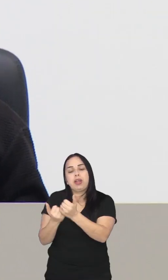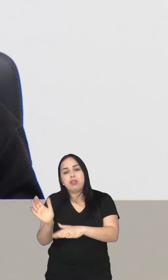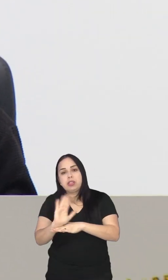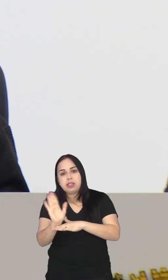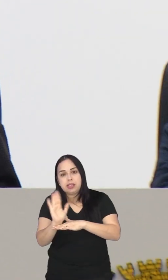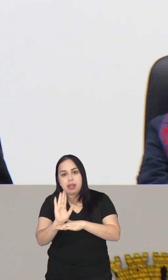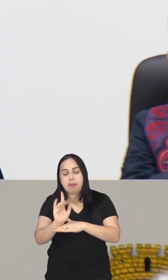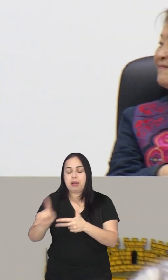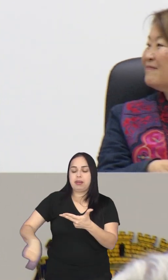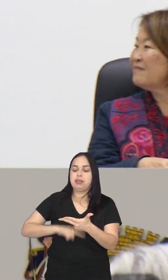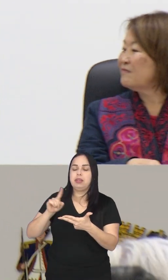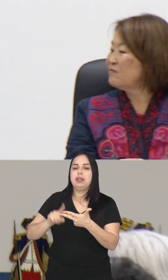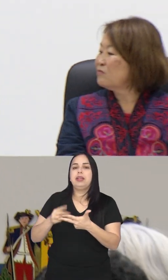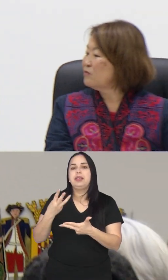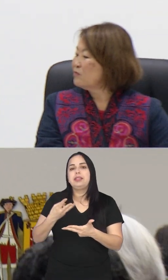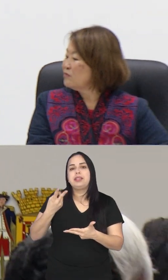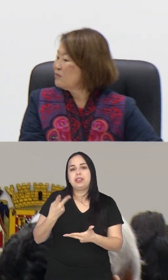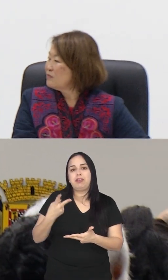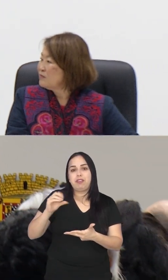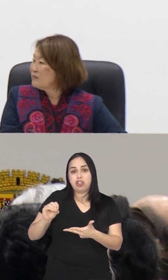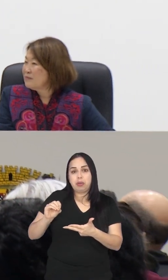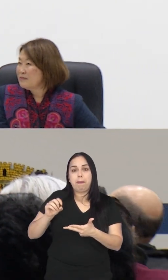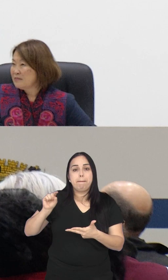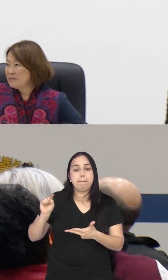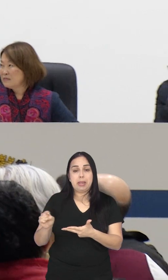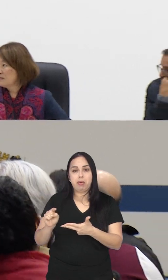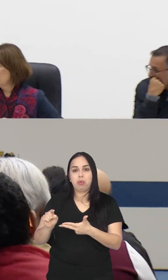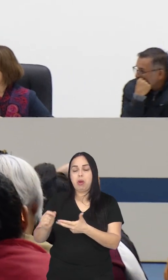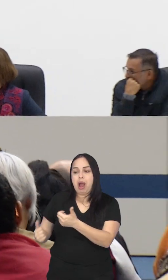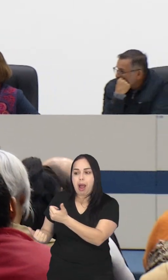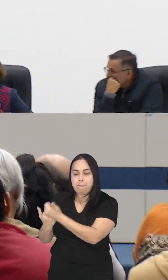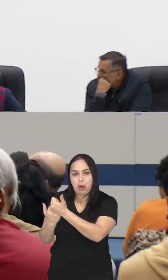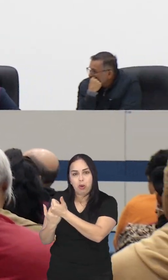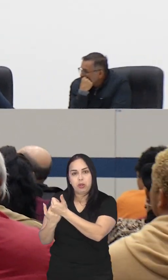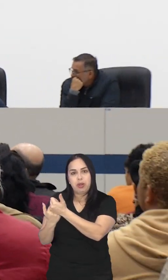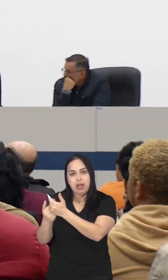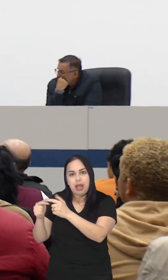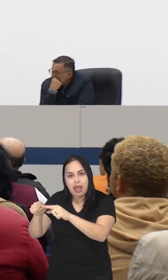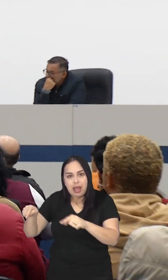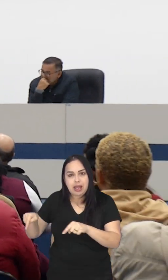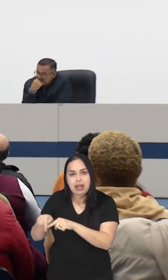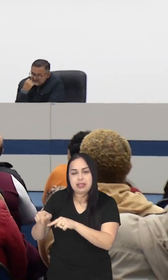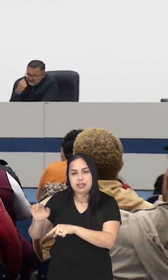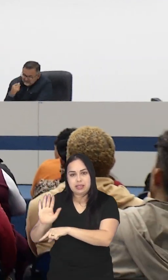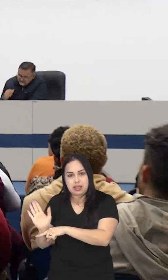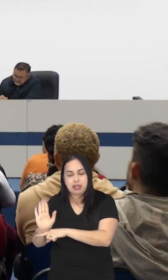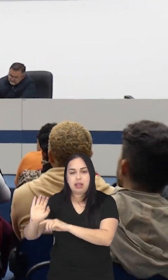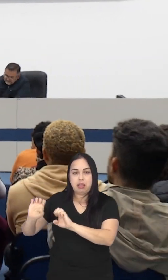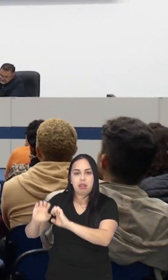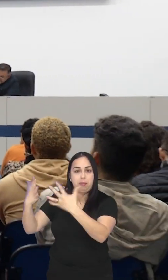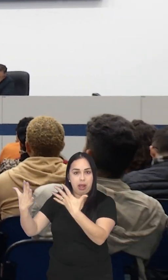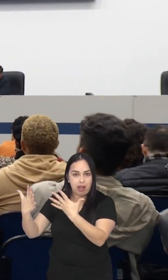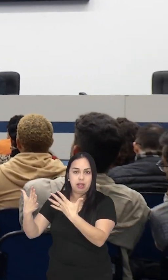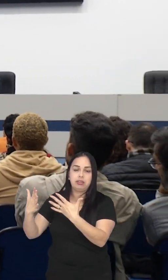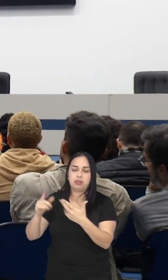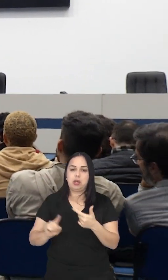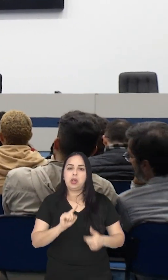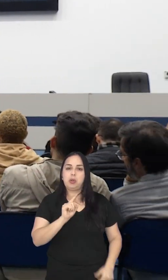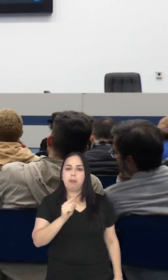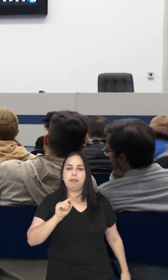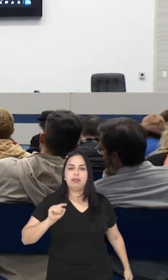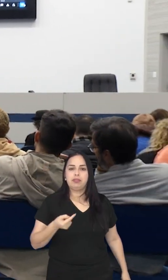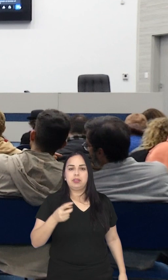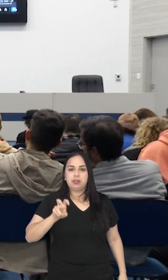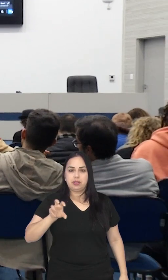cinema 325 mil a capacitação apoio a cineclubes e a festivais e mostras e